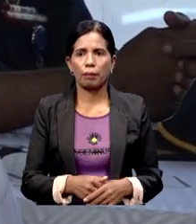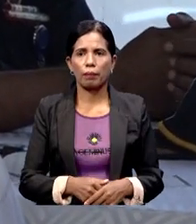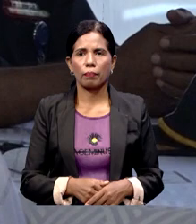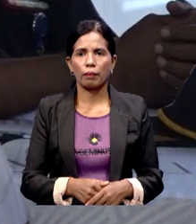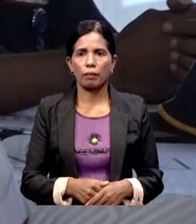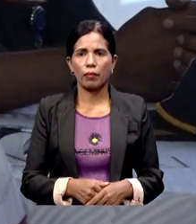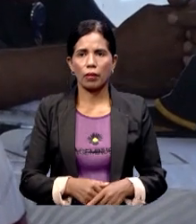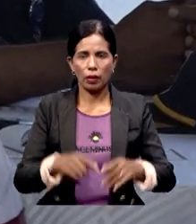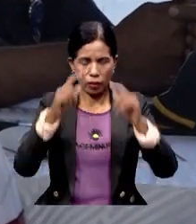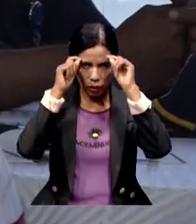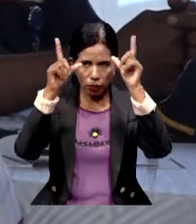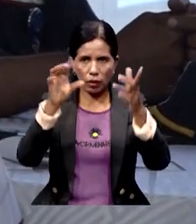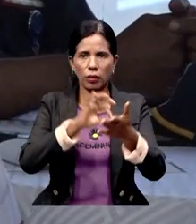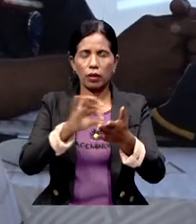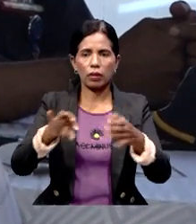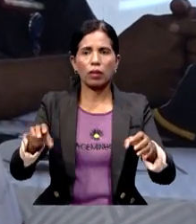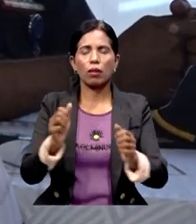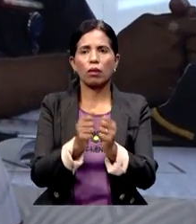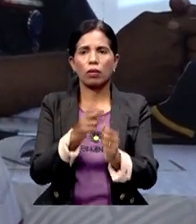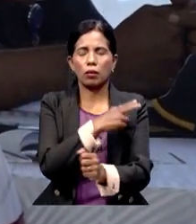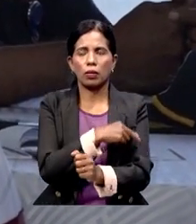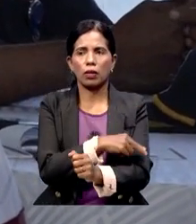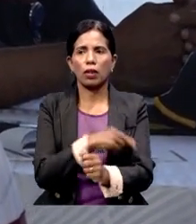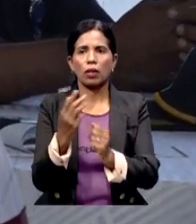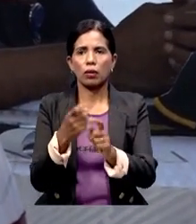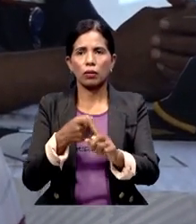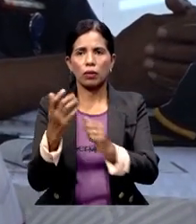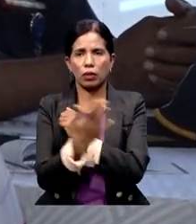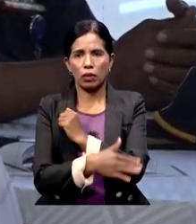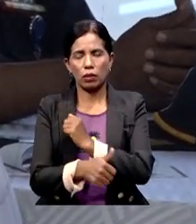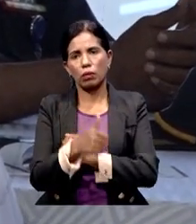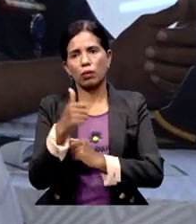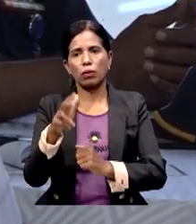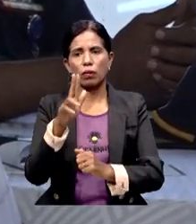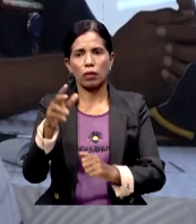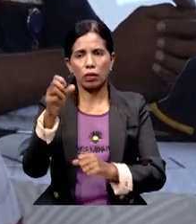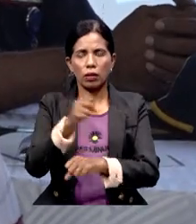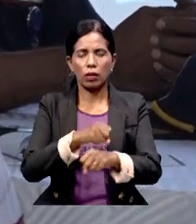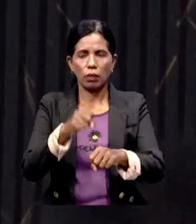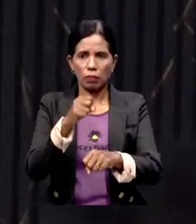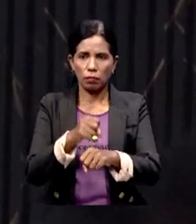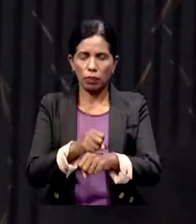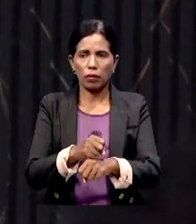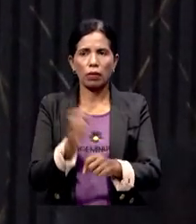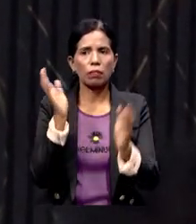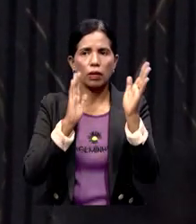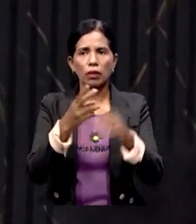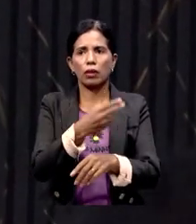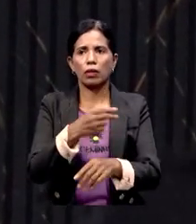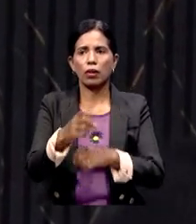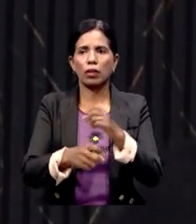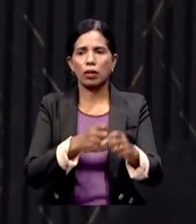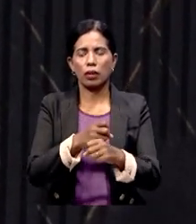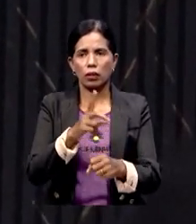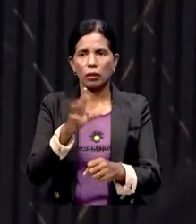Desde Timor-Leste assina acordo com o Hospital Husina Santolo, Hanesan Singapura, Malásia, no Indonésia e Atinan Rihunrua Sia.